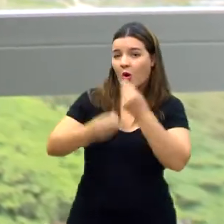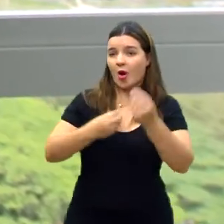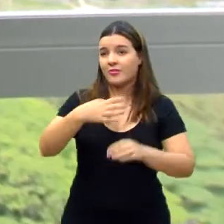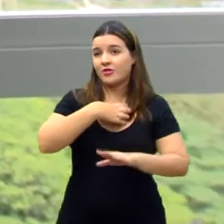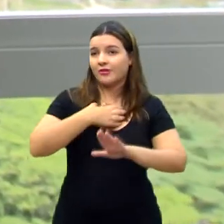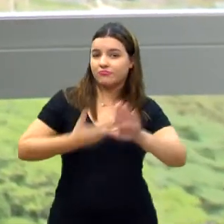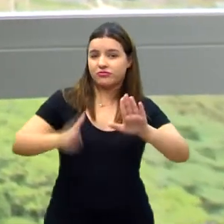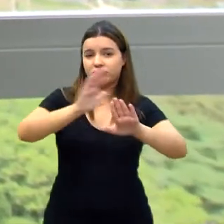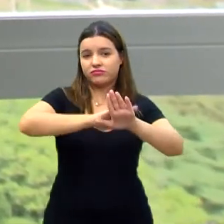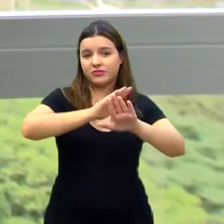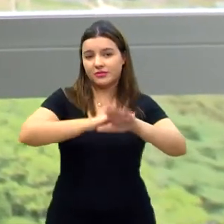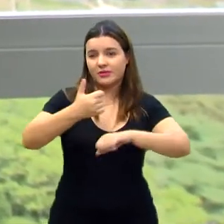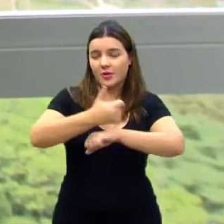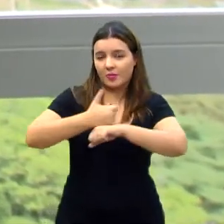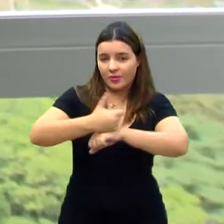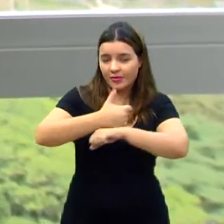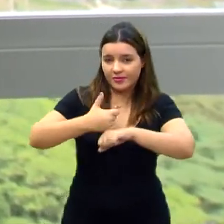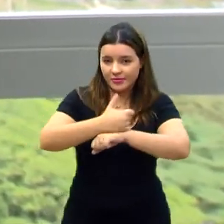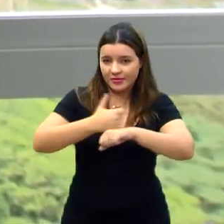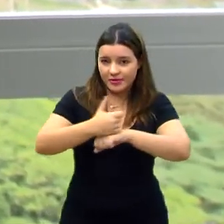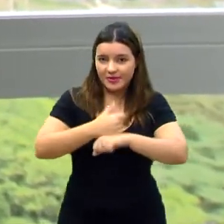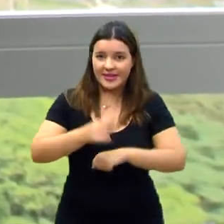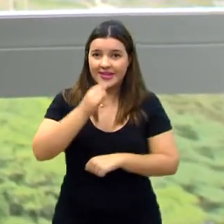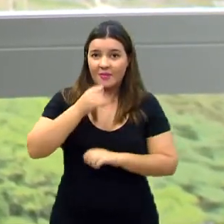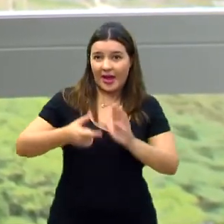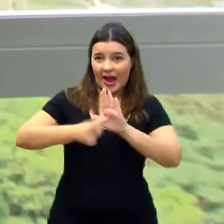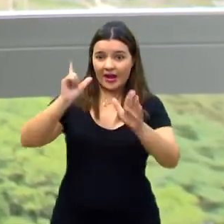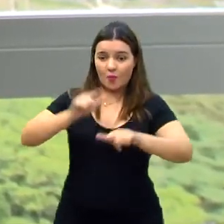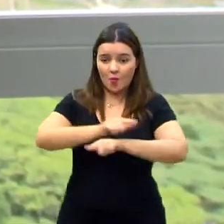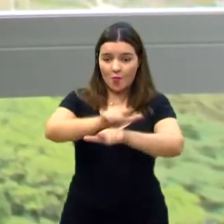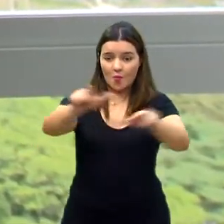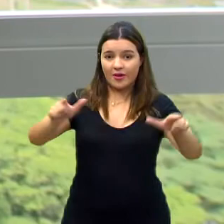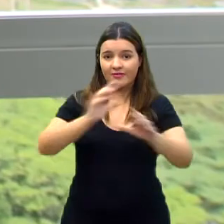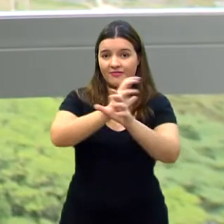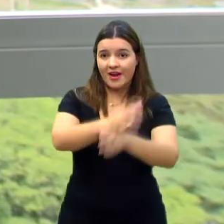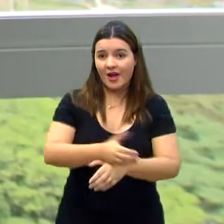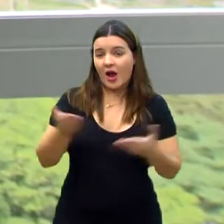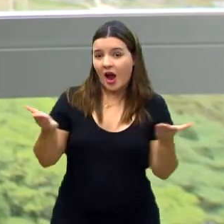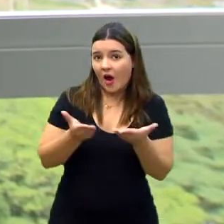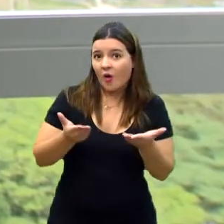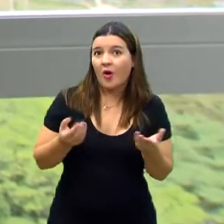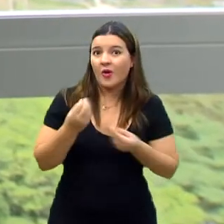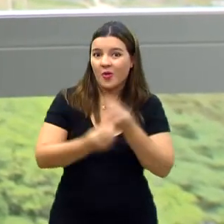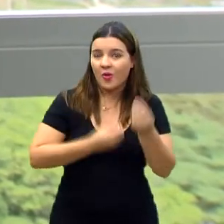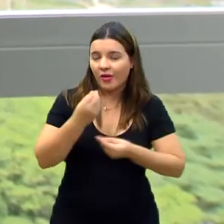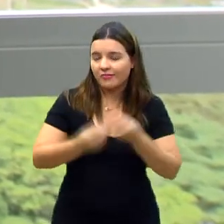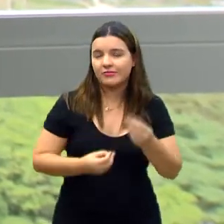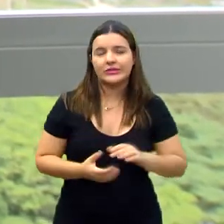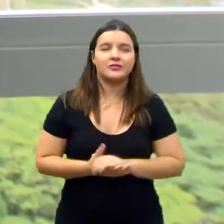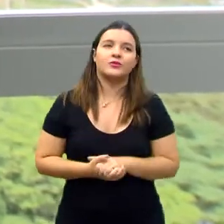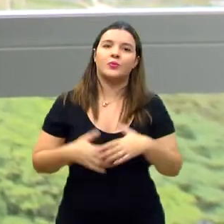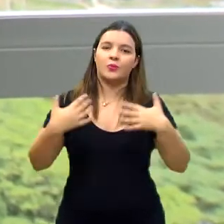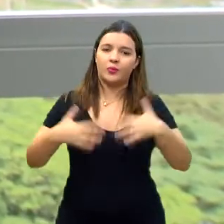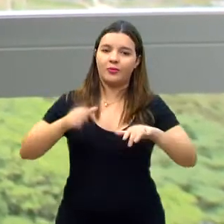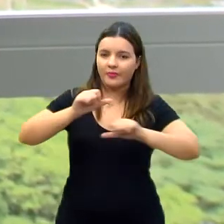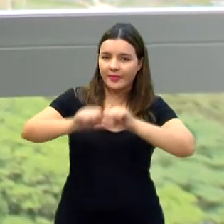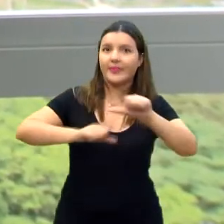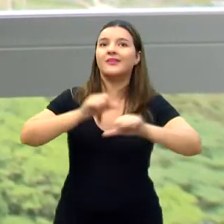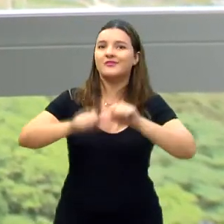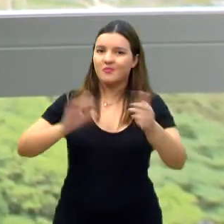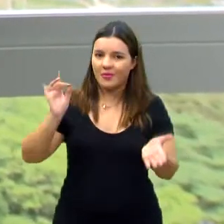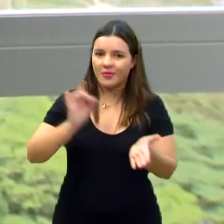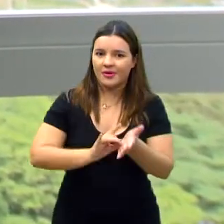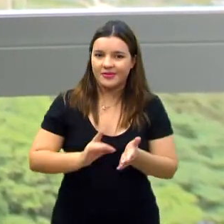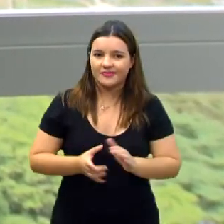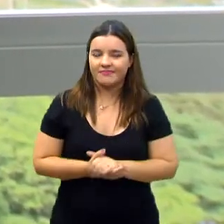das vezes que as pessoas não imaginam né uma imagem por exemplo como era isso daqui antes e como ficou né Carol acreditar